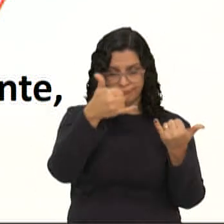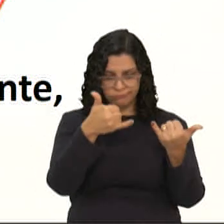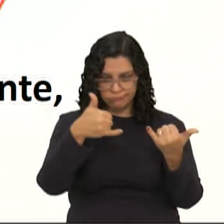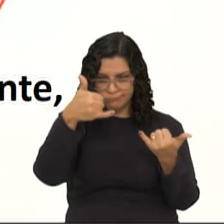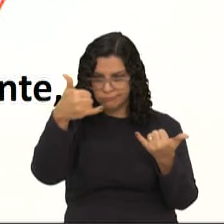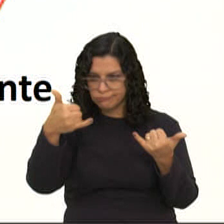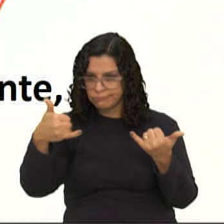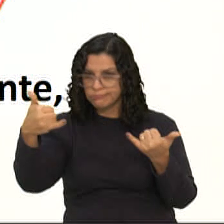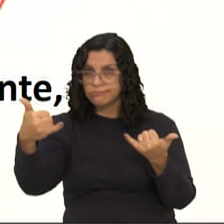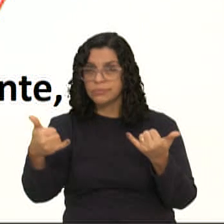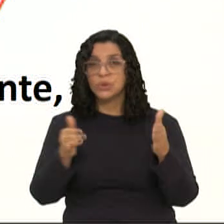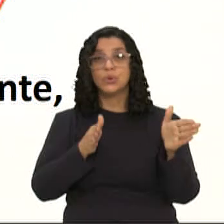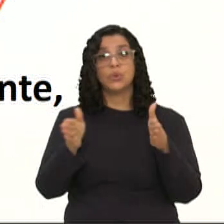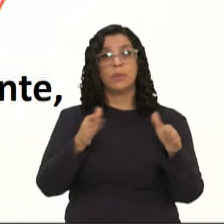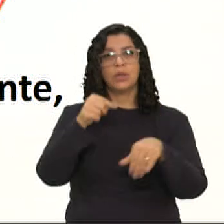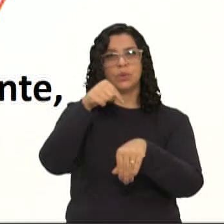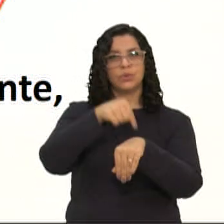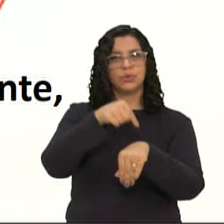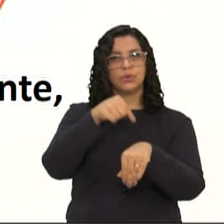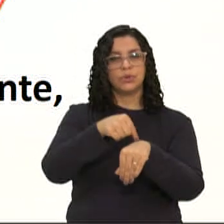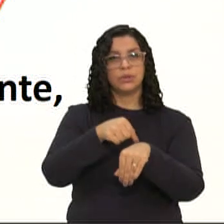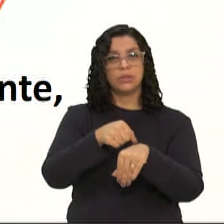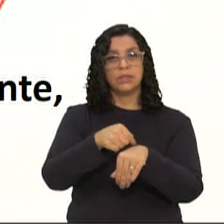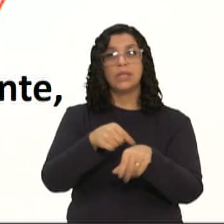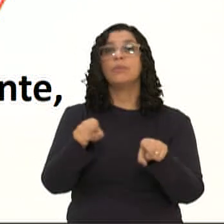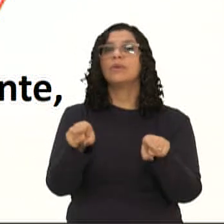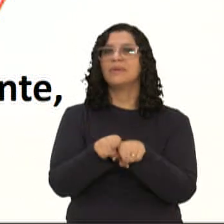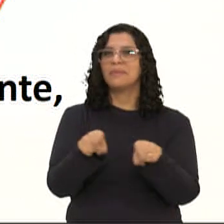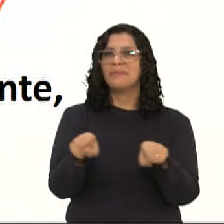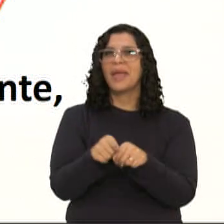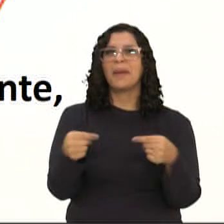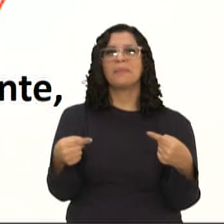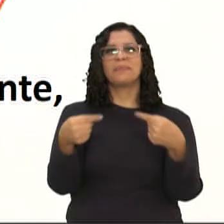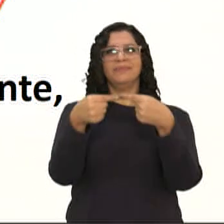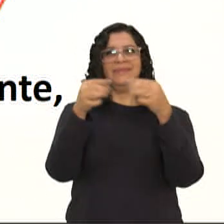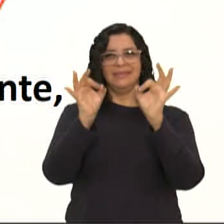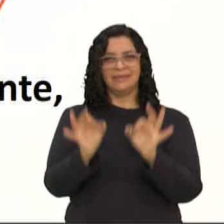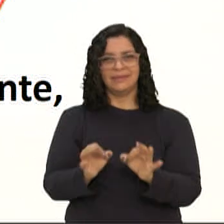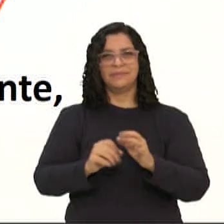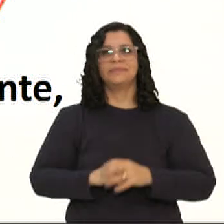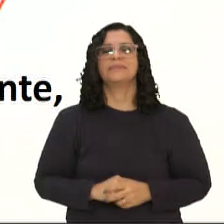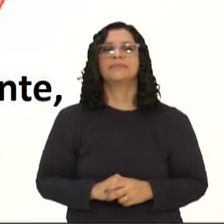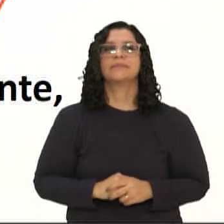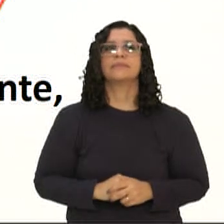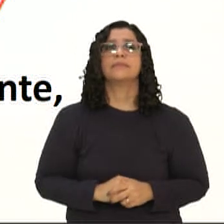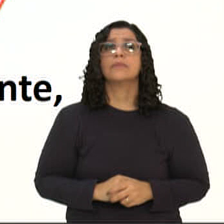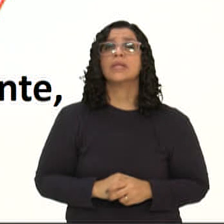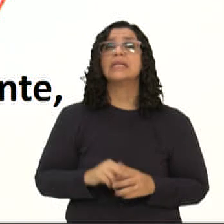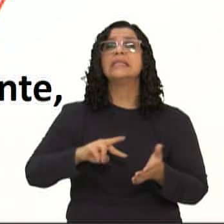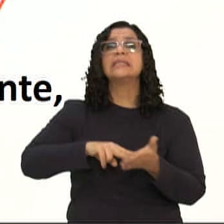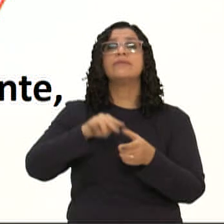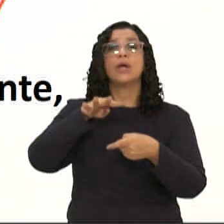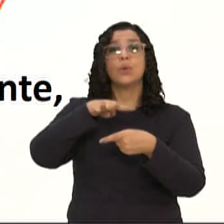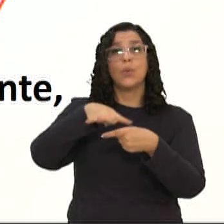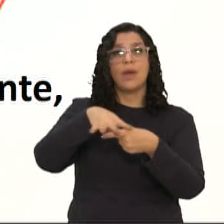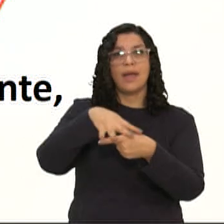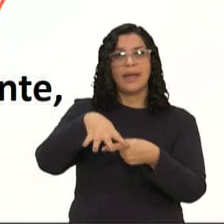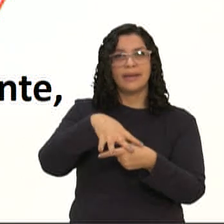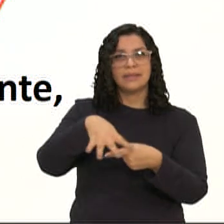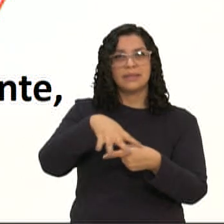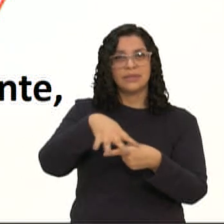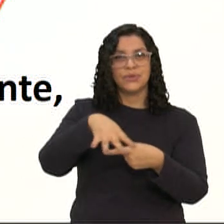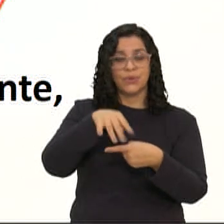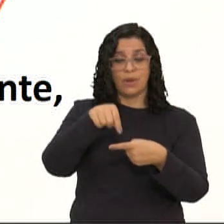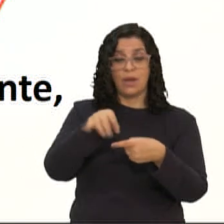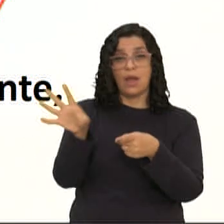no intervalo de tempo são diretamente proporcionais. No resistor ocorre a transformação da